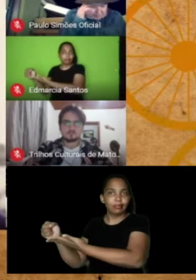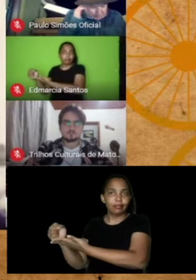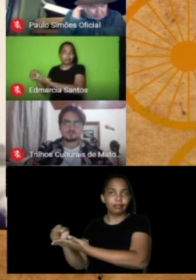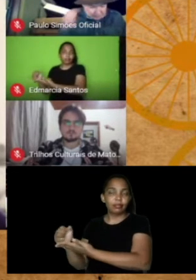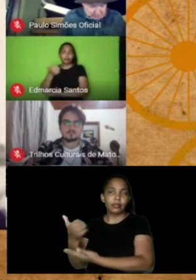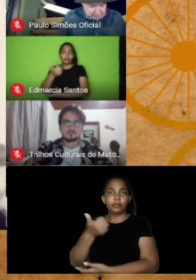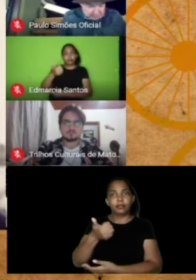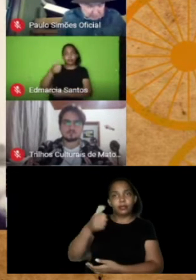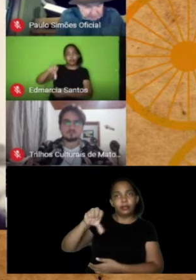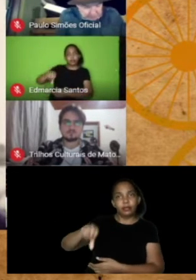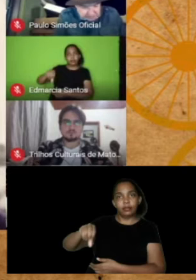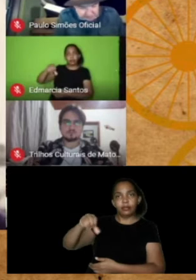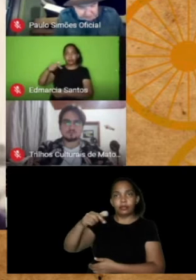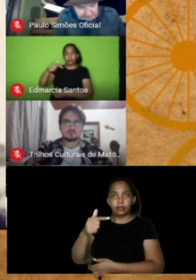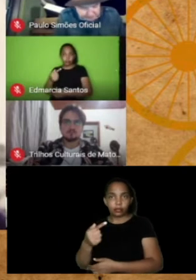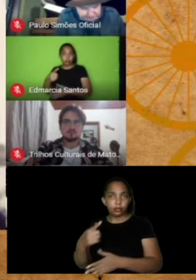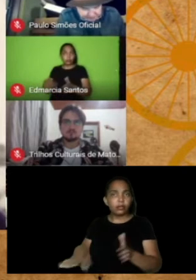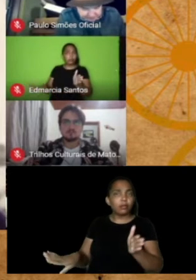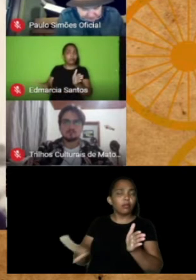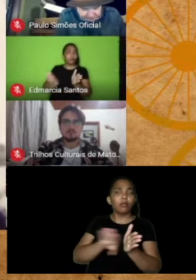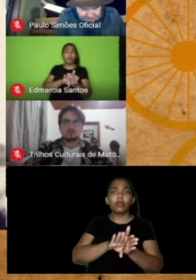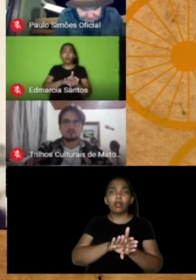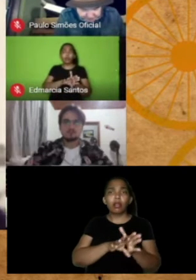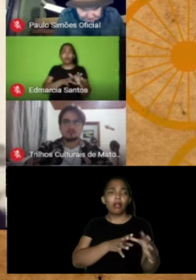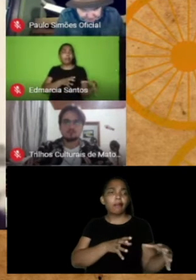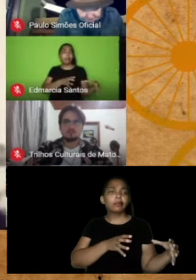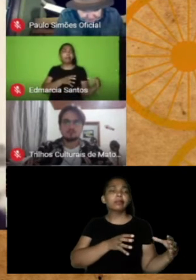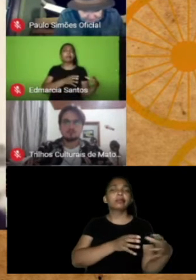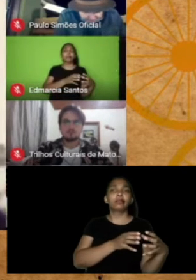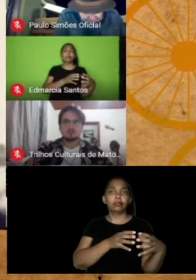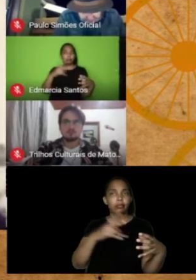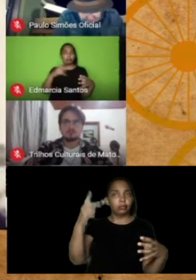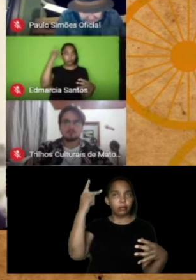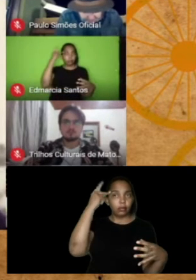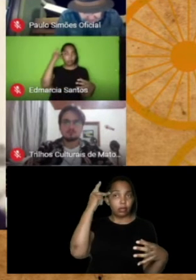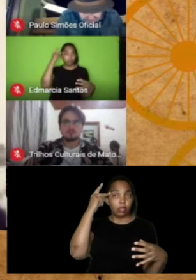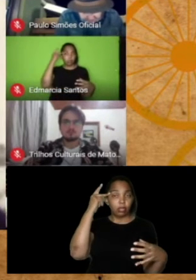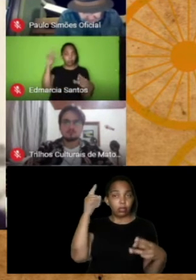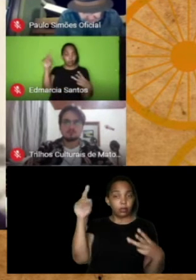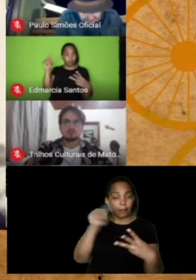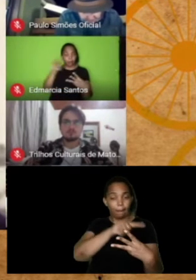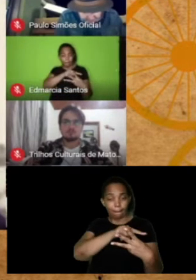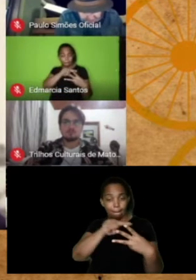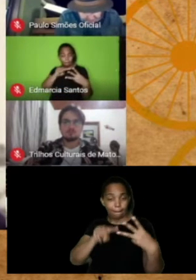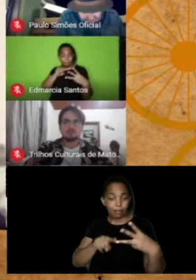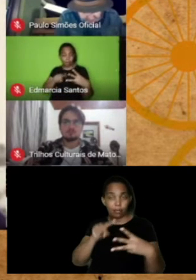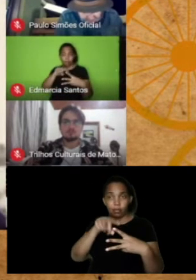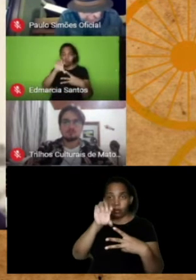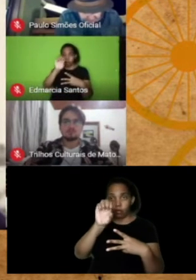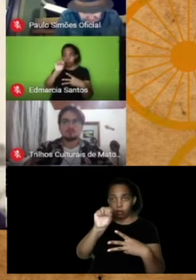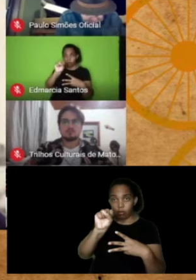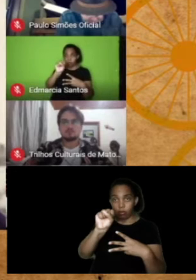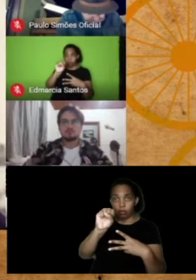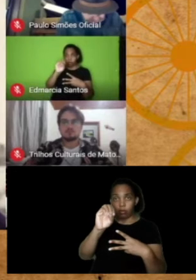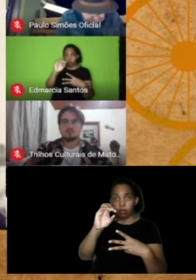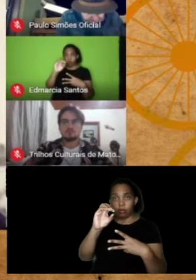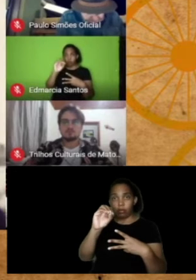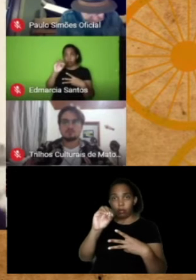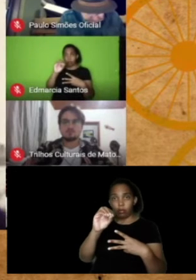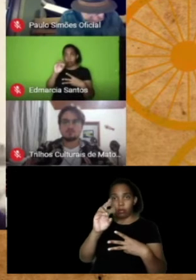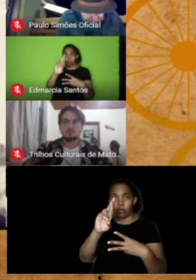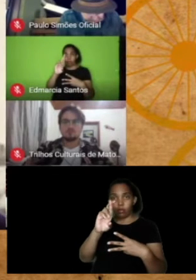chega a Companhia Paulista. Dessas três ferrovias, a Sorocabana ela tinha